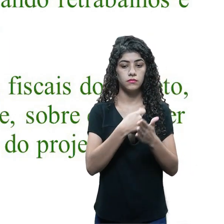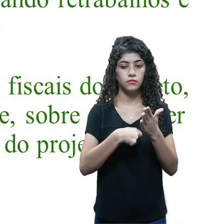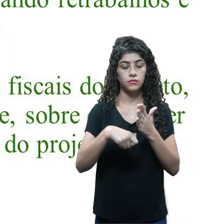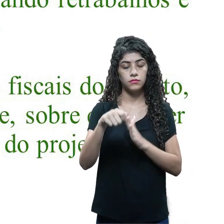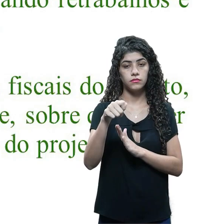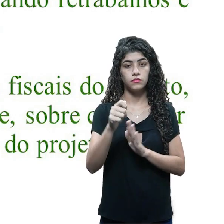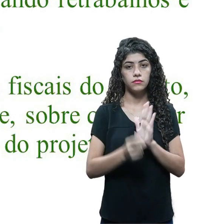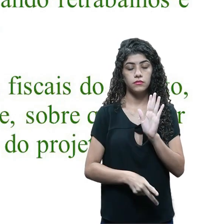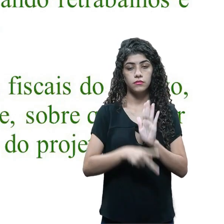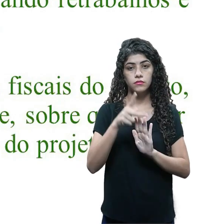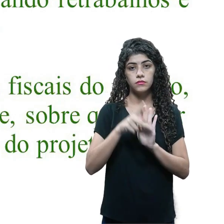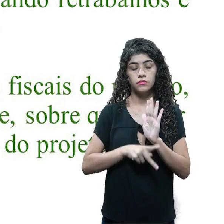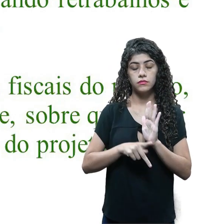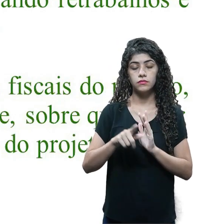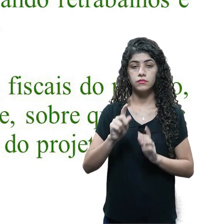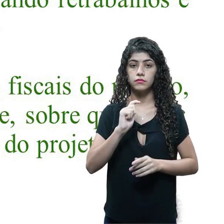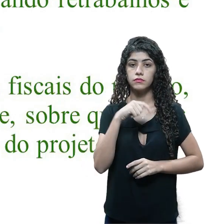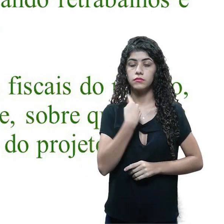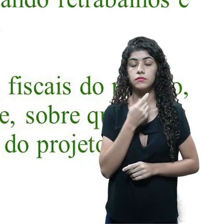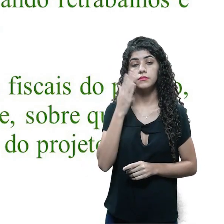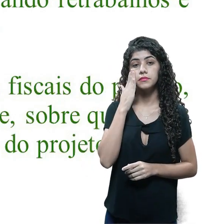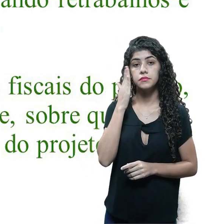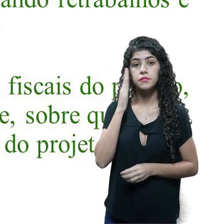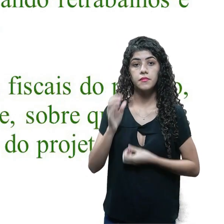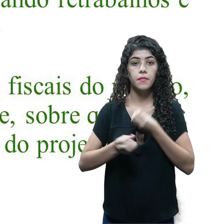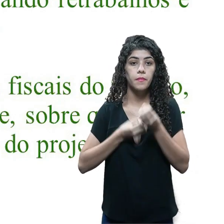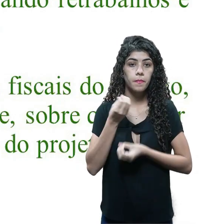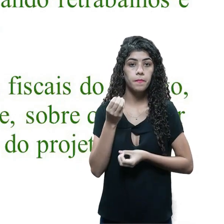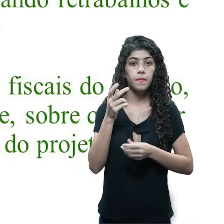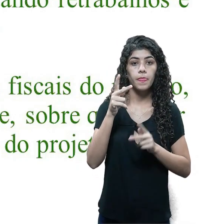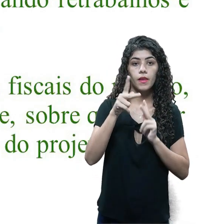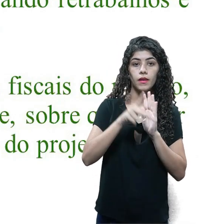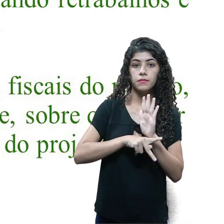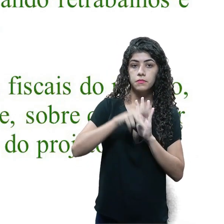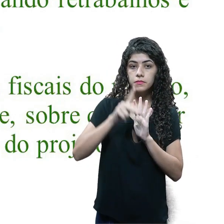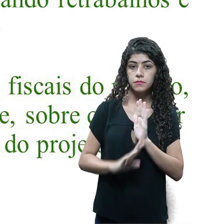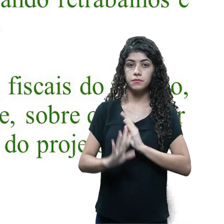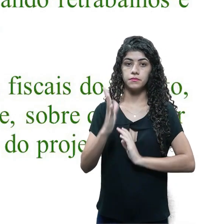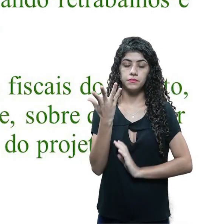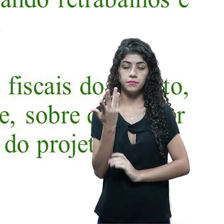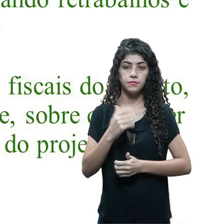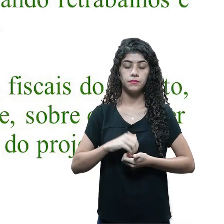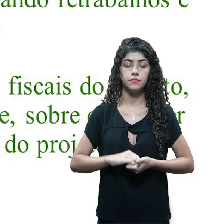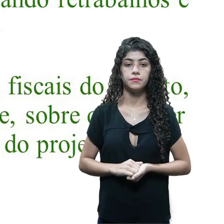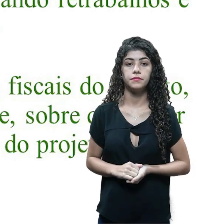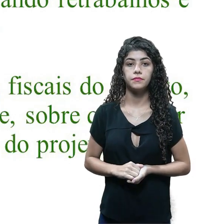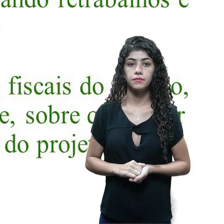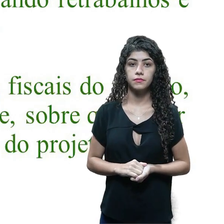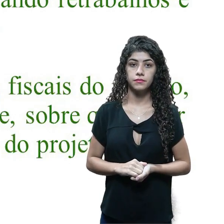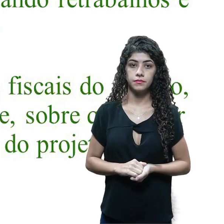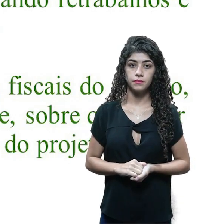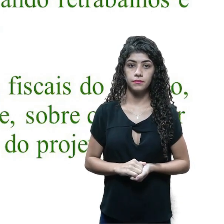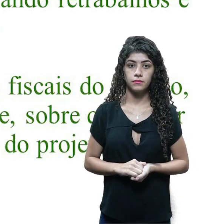pelo desenho da produção executiva, é que a gente entende como que esse projeto ele foi executado.